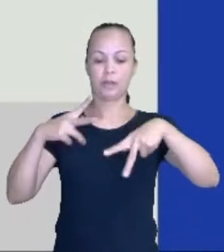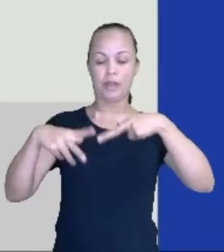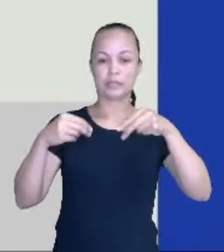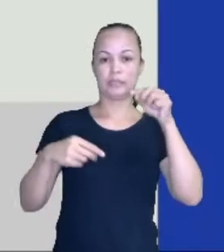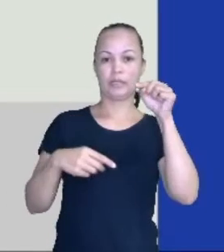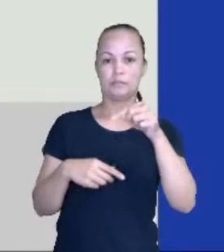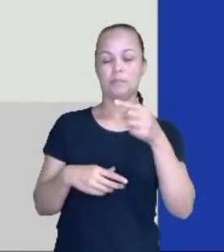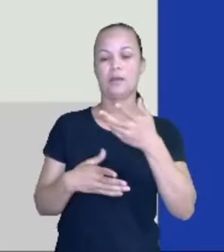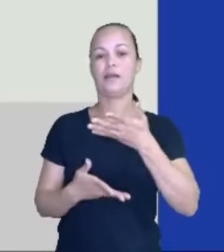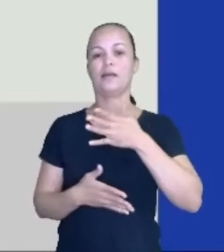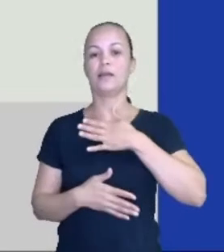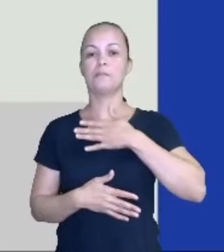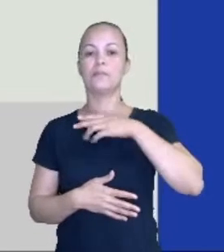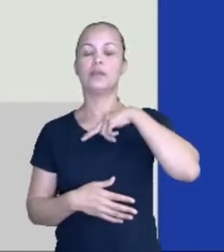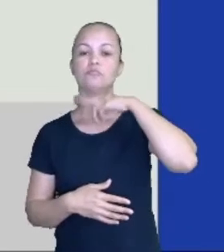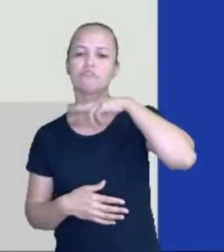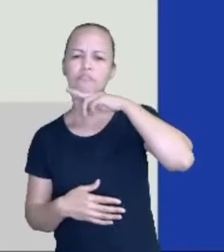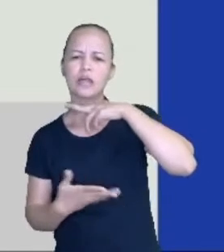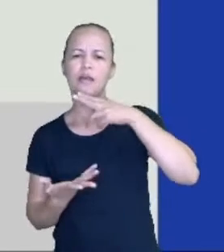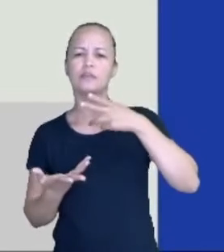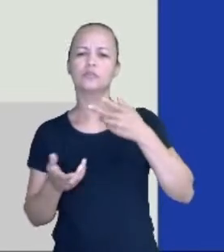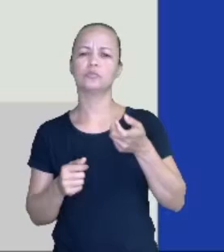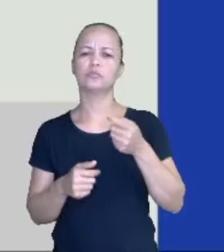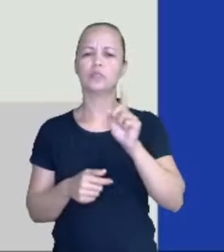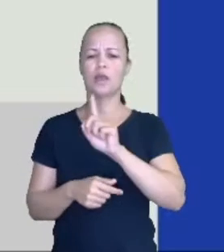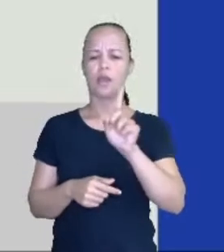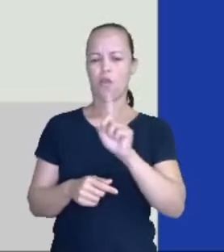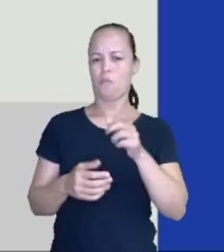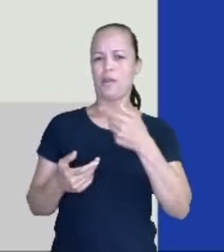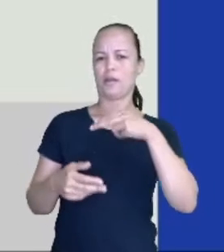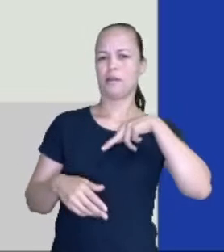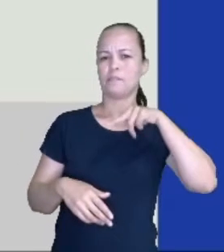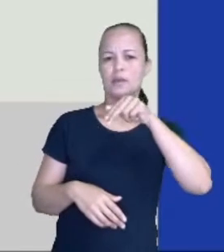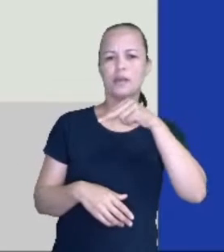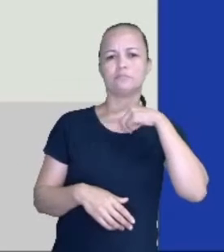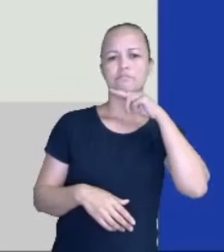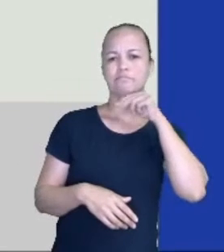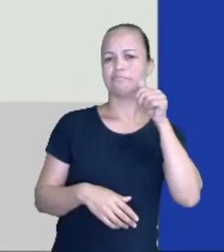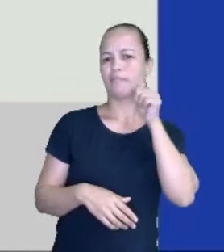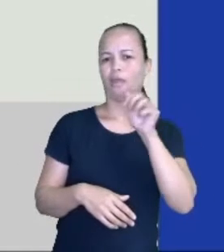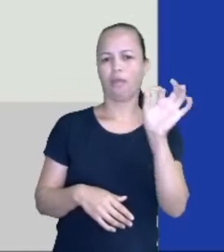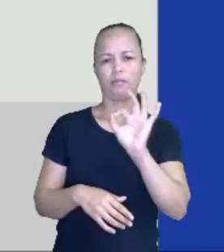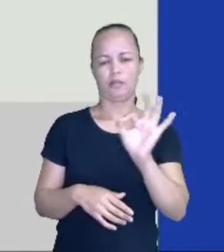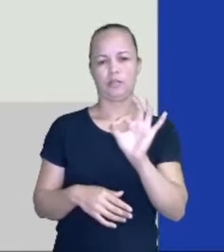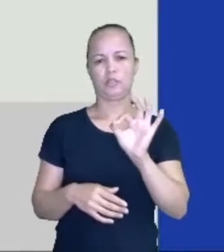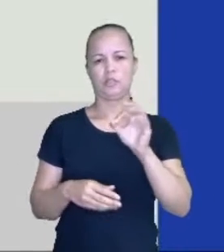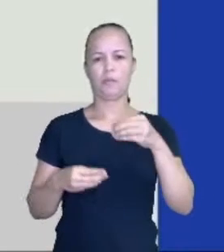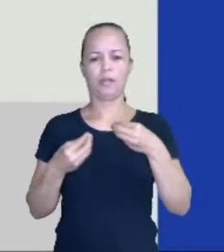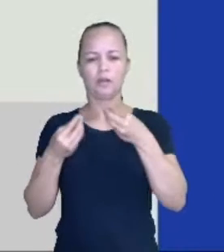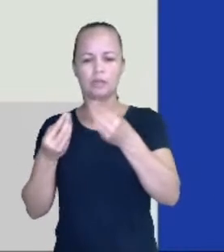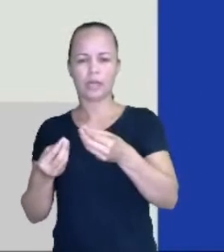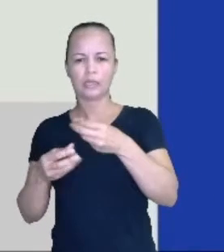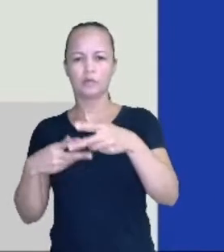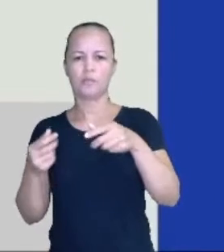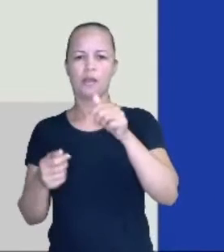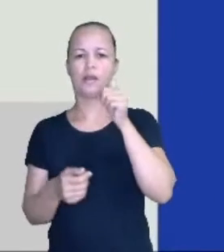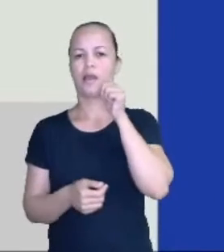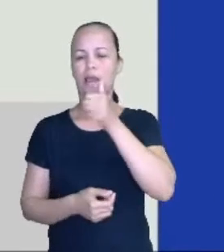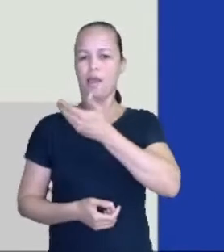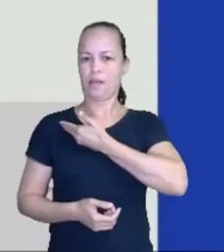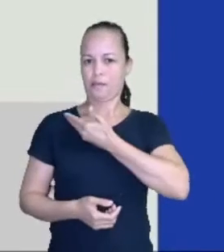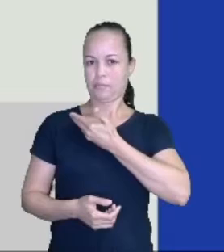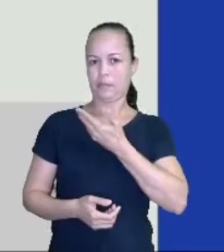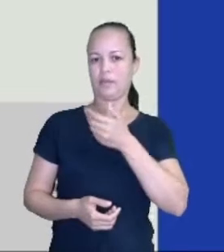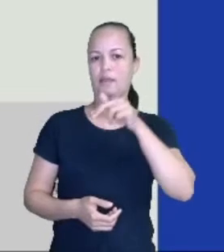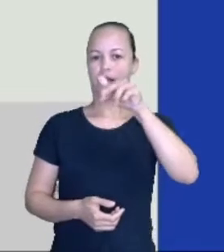é para o meu neto, não para a minha neta. Também não penso dá-lo para Renata,